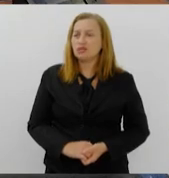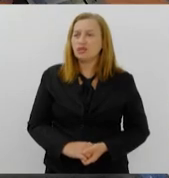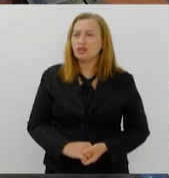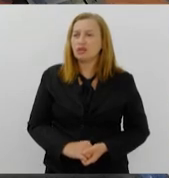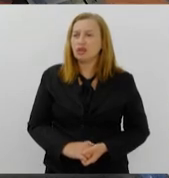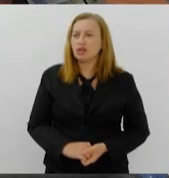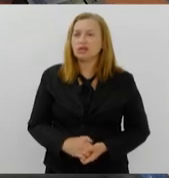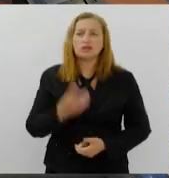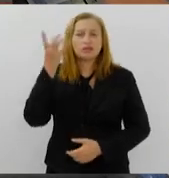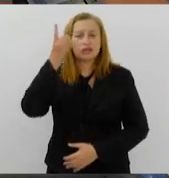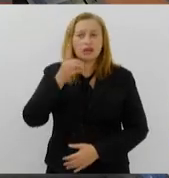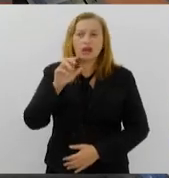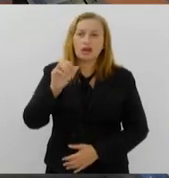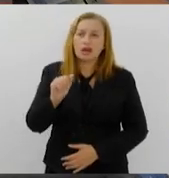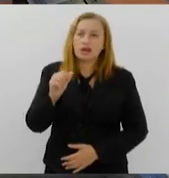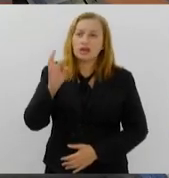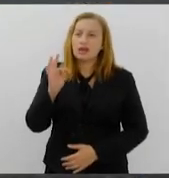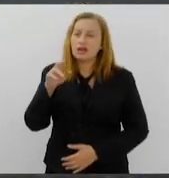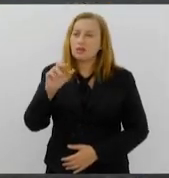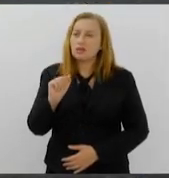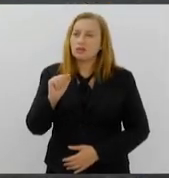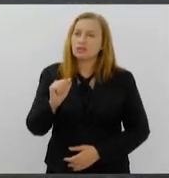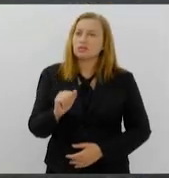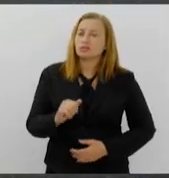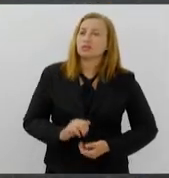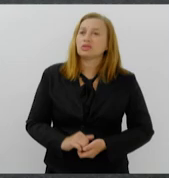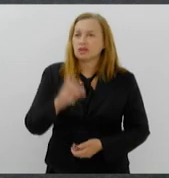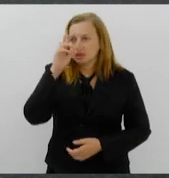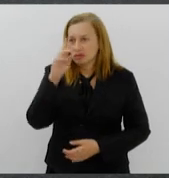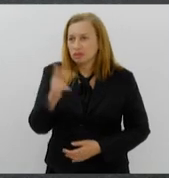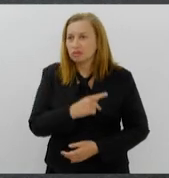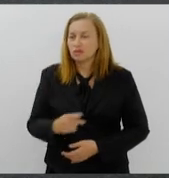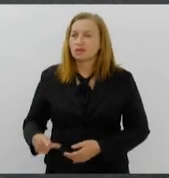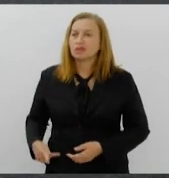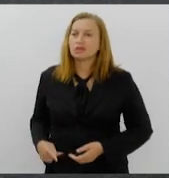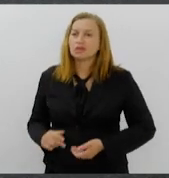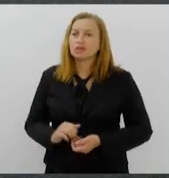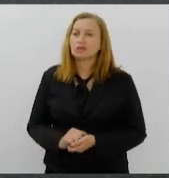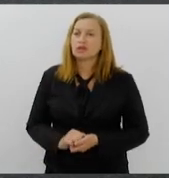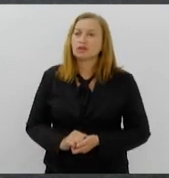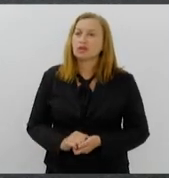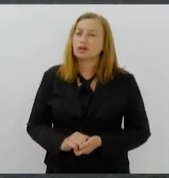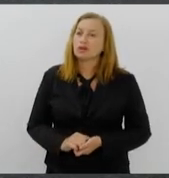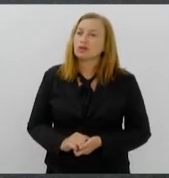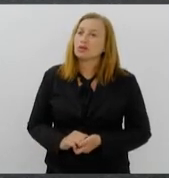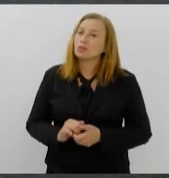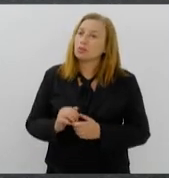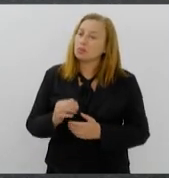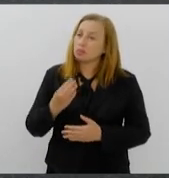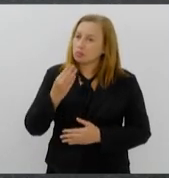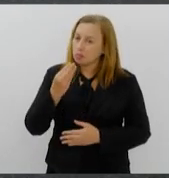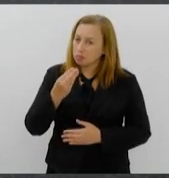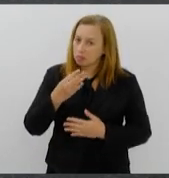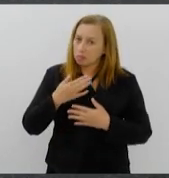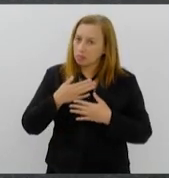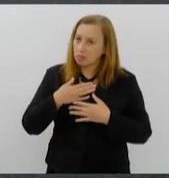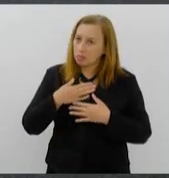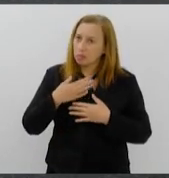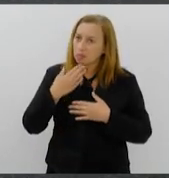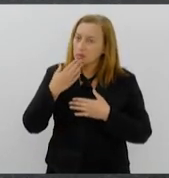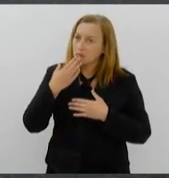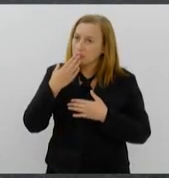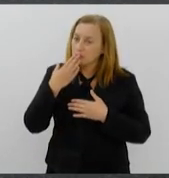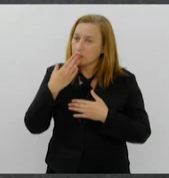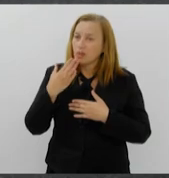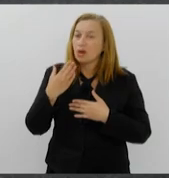Deputado Átila Nunes. Senhora presidente, juro por Deus que não é nenhuma provocação, juro.